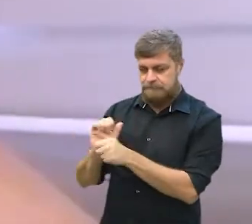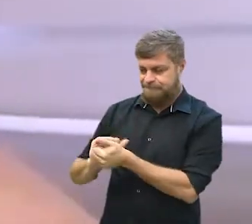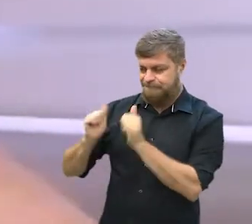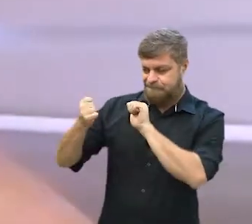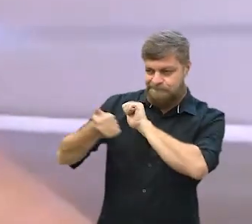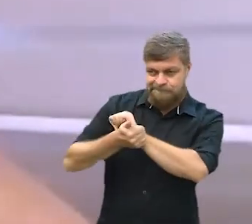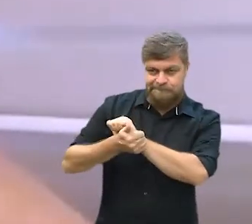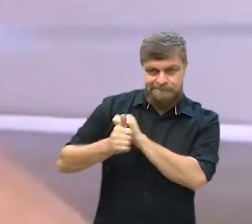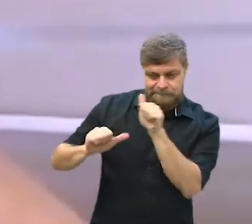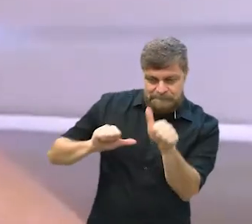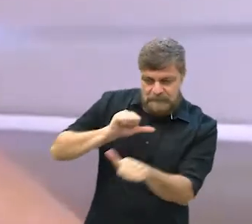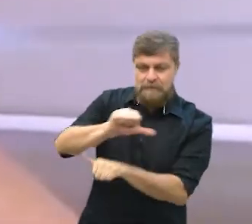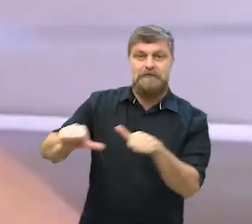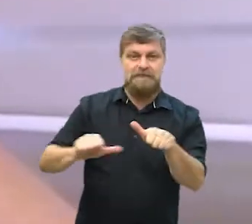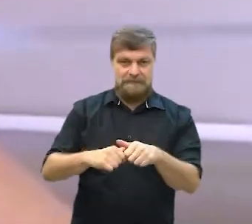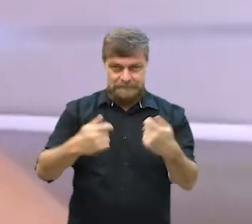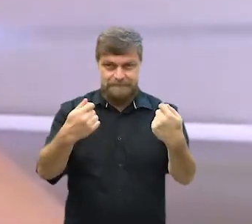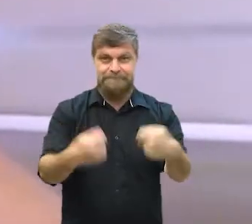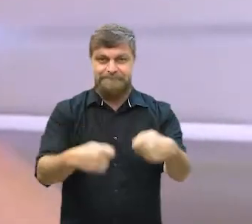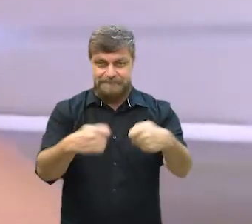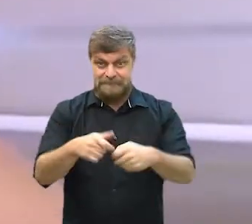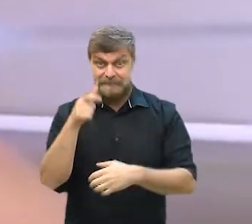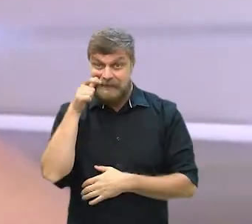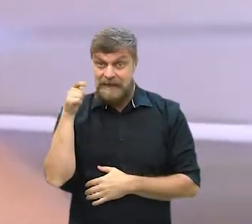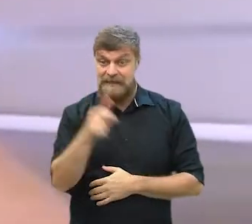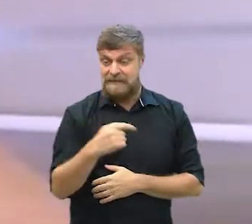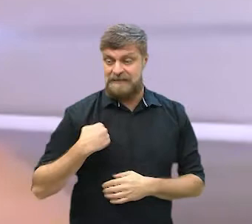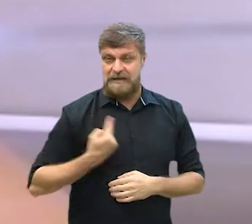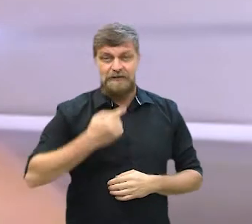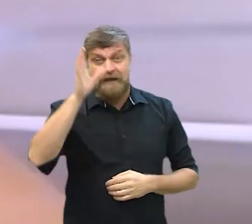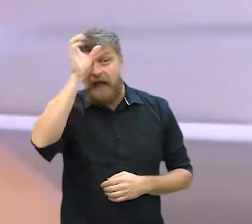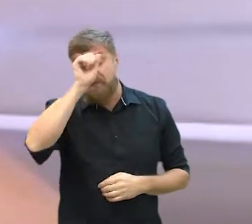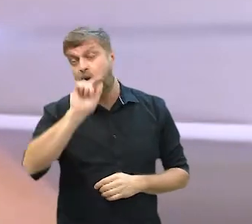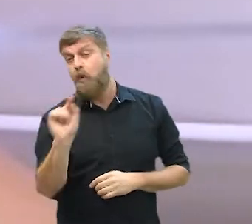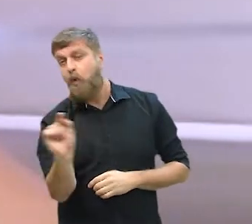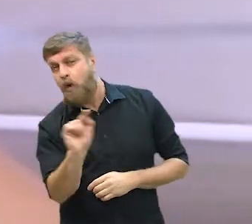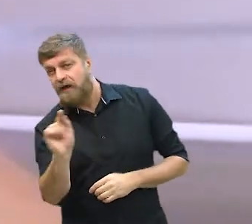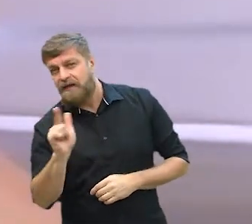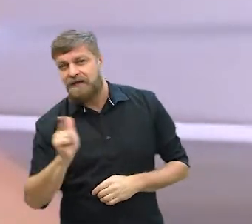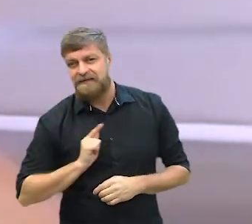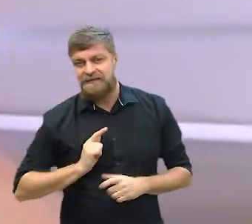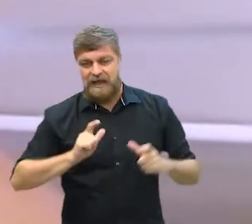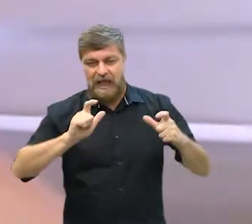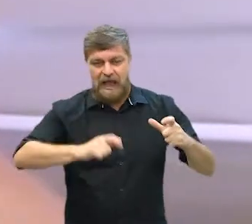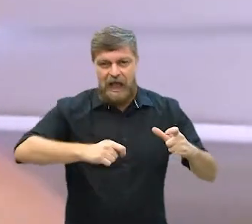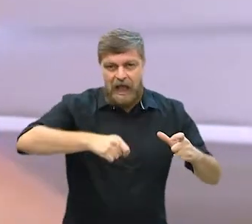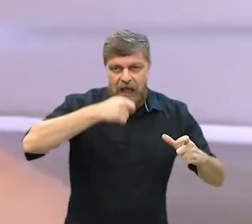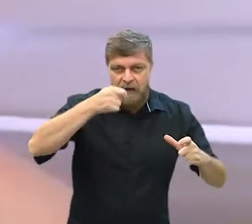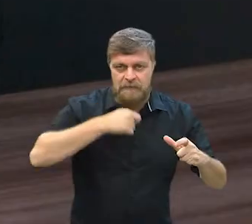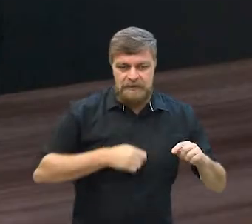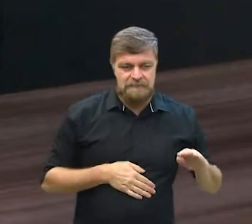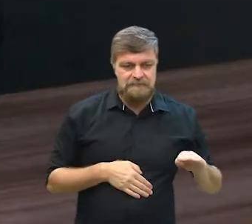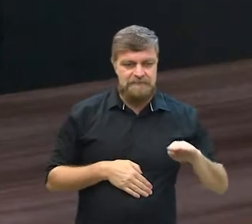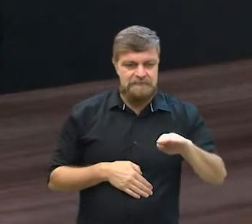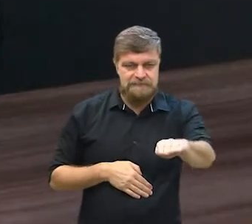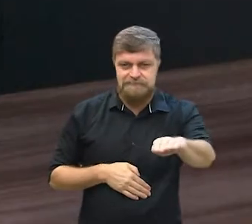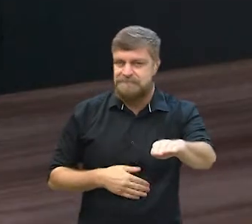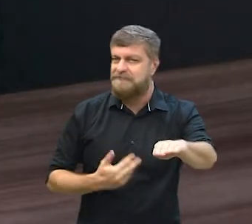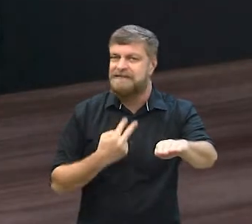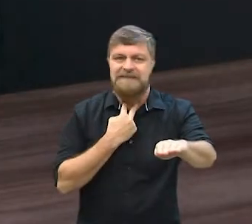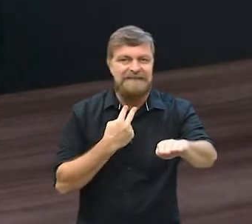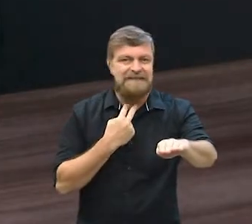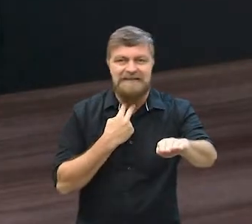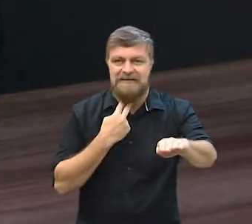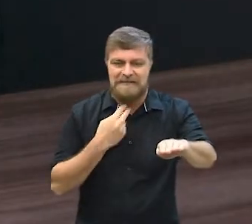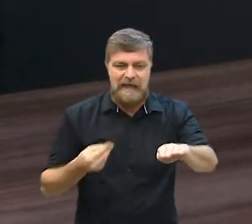pronto, precisou ser refeito. Uma coisa muito interessante que nós aprendemos foi que nem todo prato viaja em